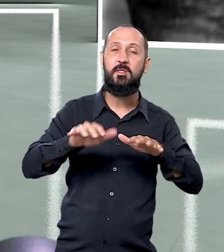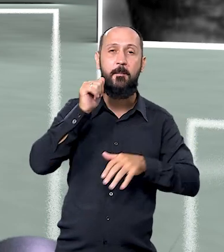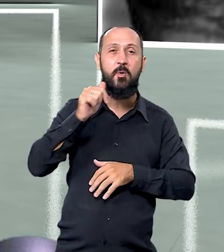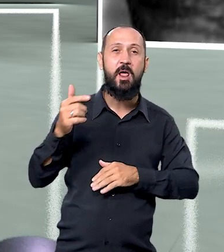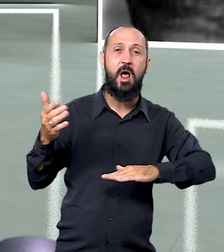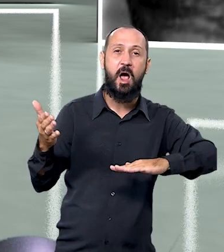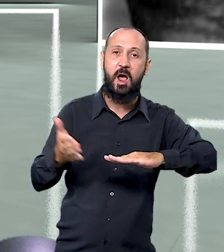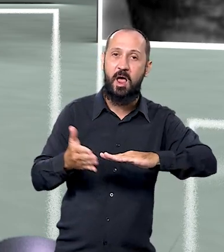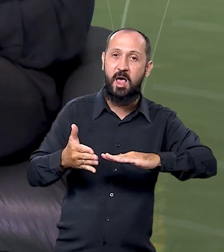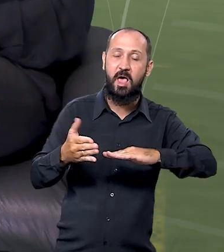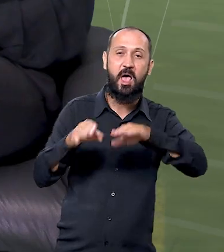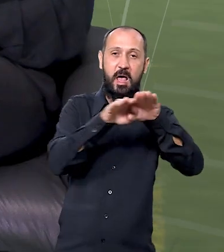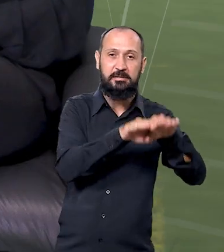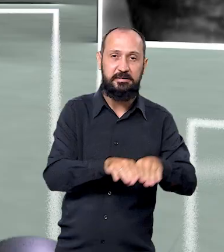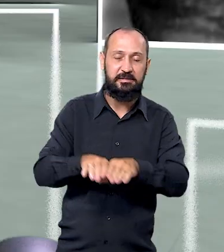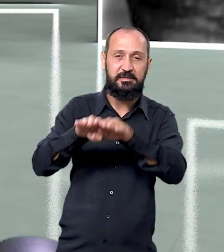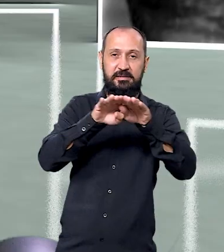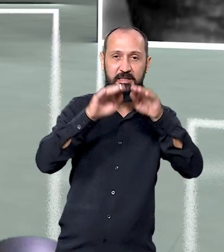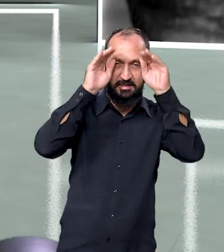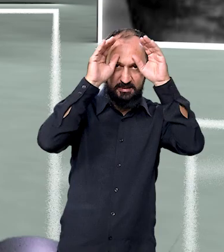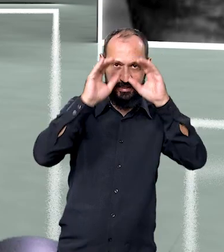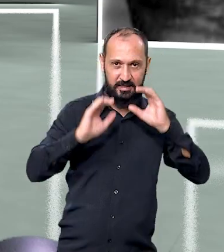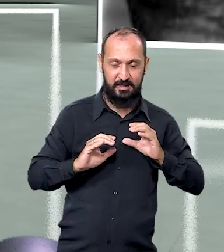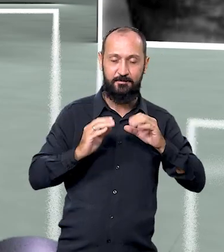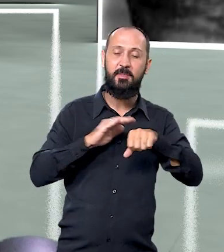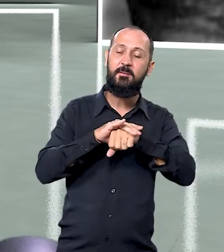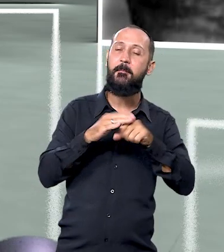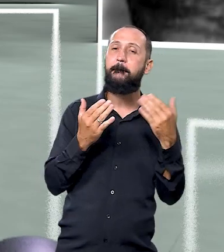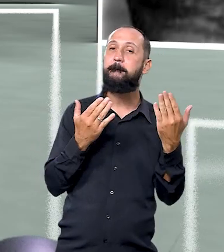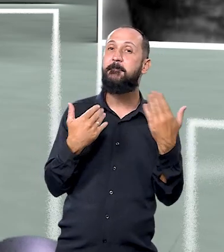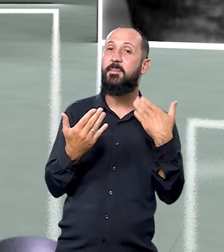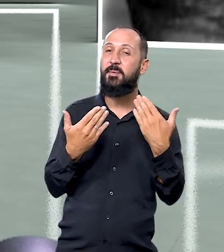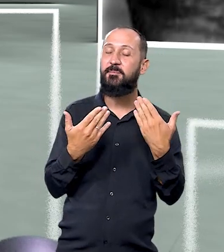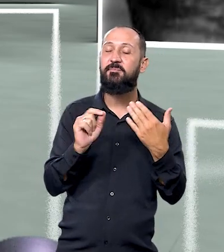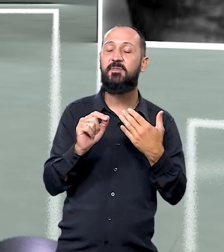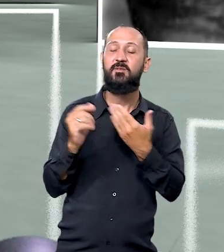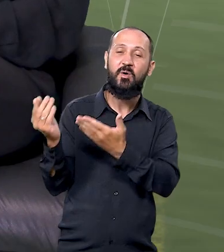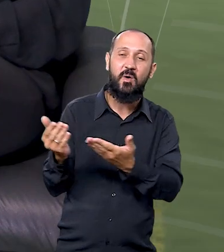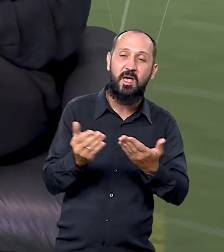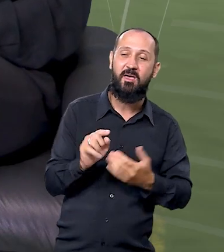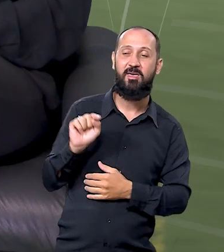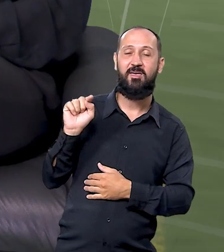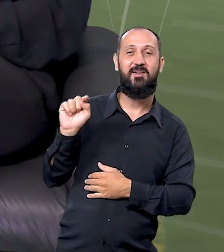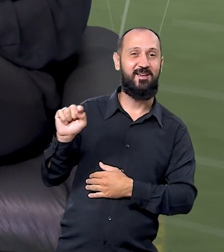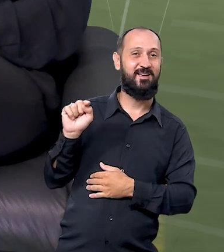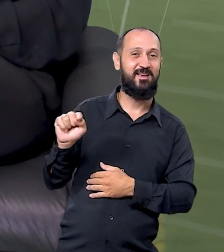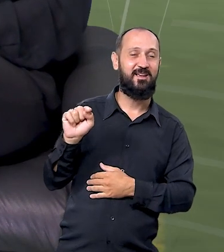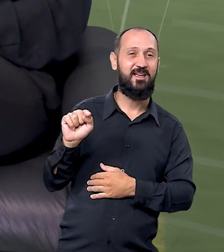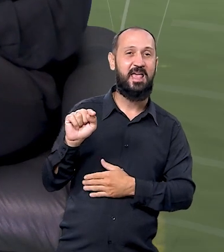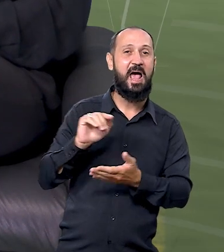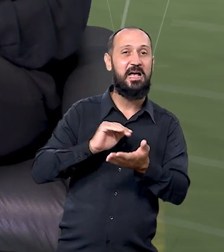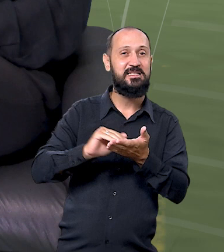mulher contemporânea, equidade e cidadania. E para bater esse papo conosco, a nossa